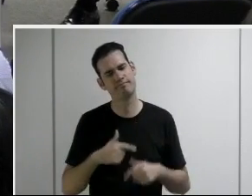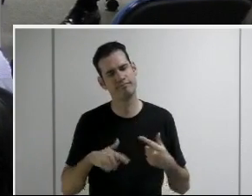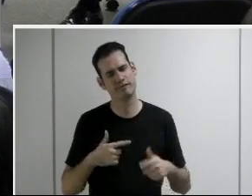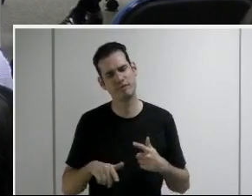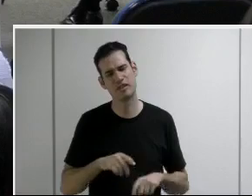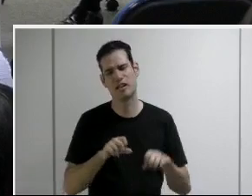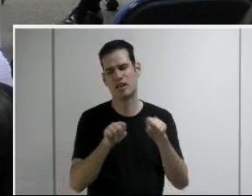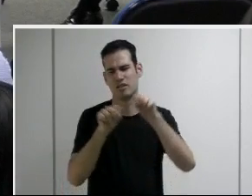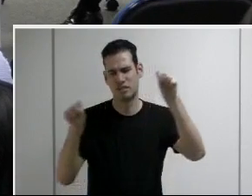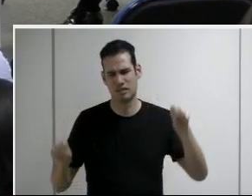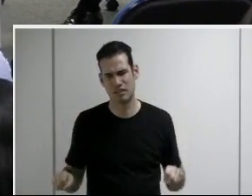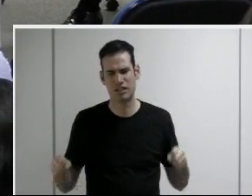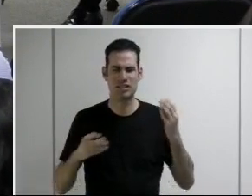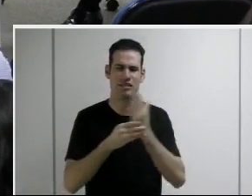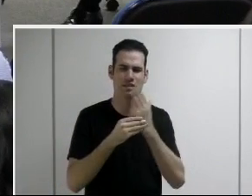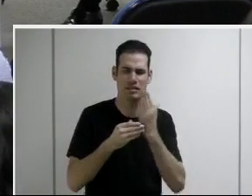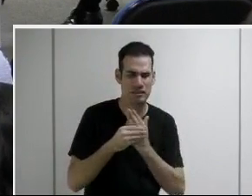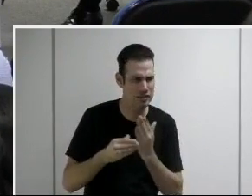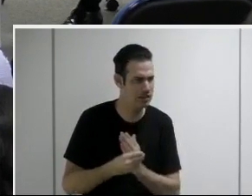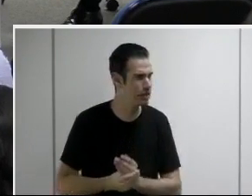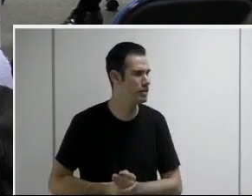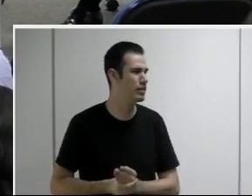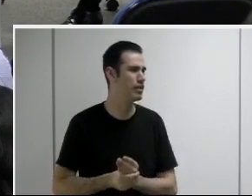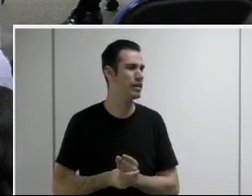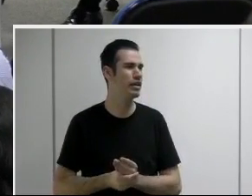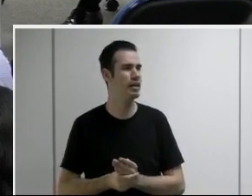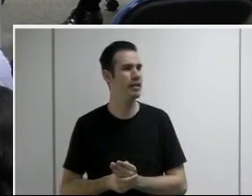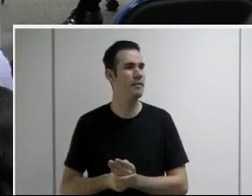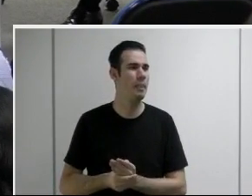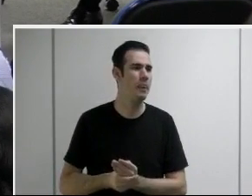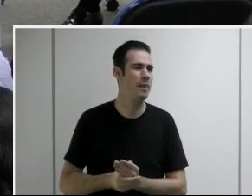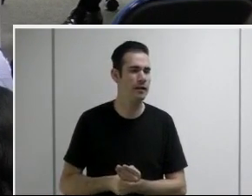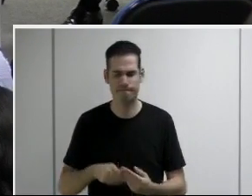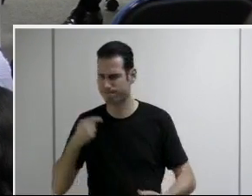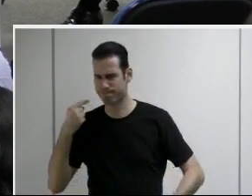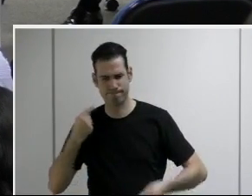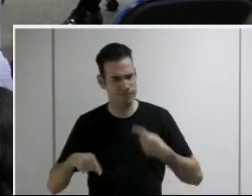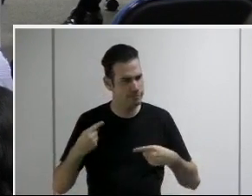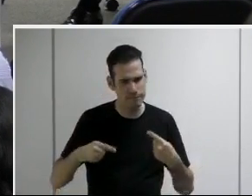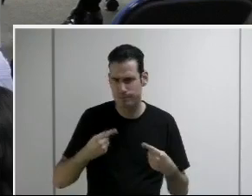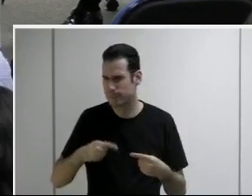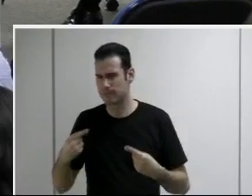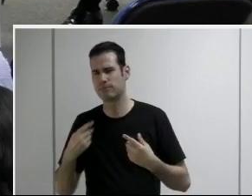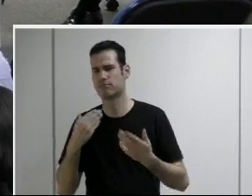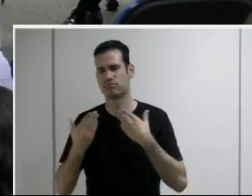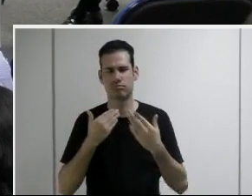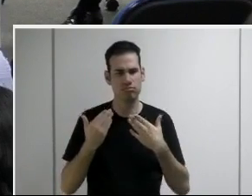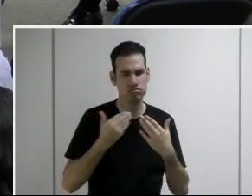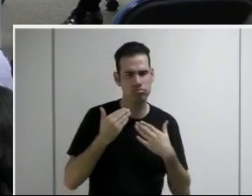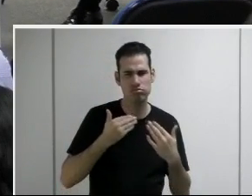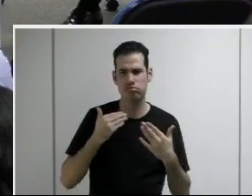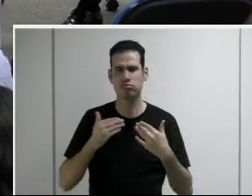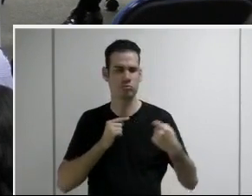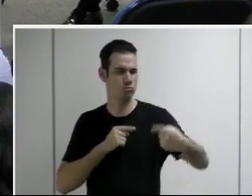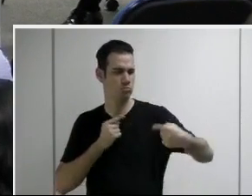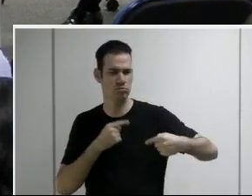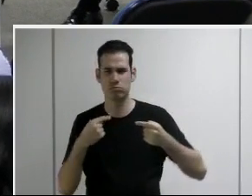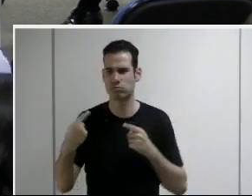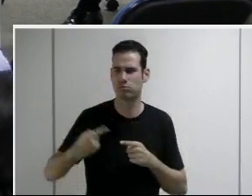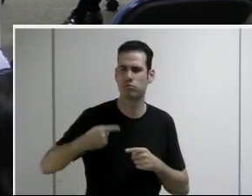processo, conduzindo a discussão em uma série de associações de indústria, representando geralmente o setor